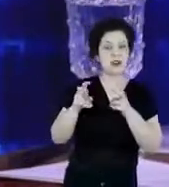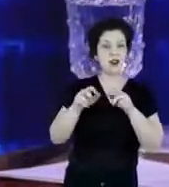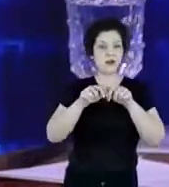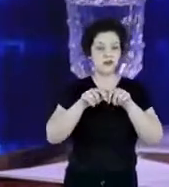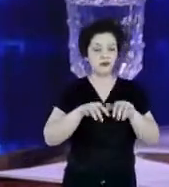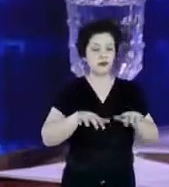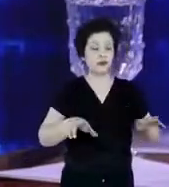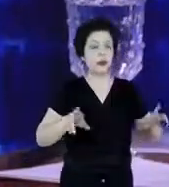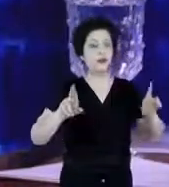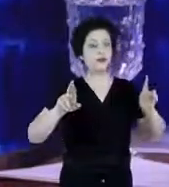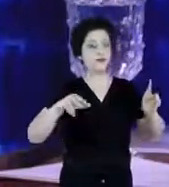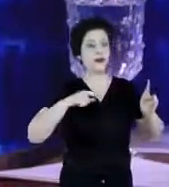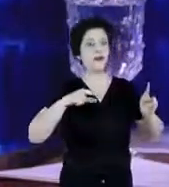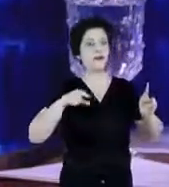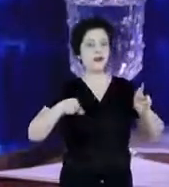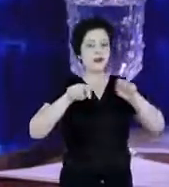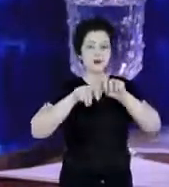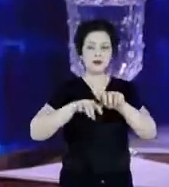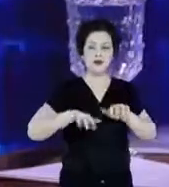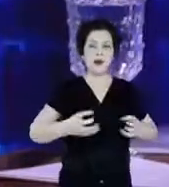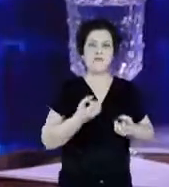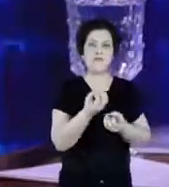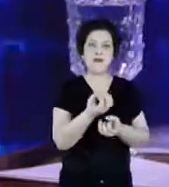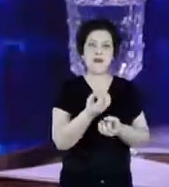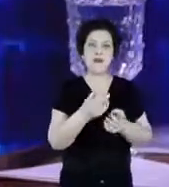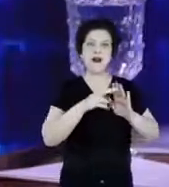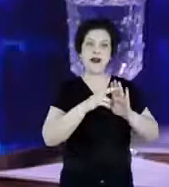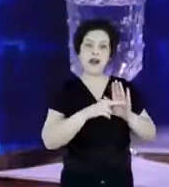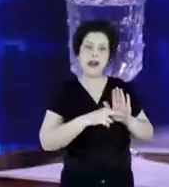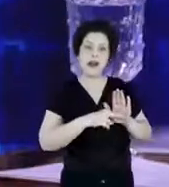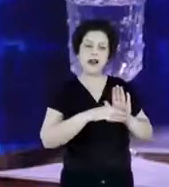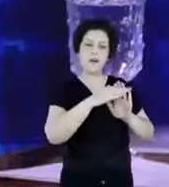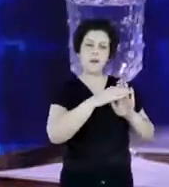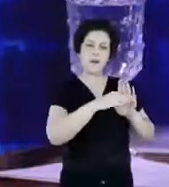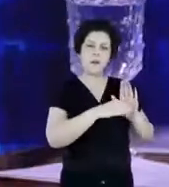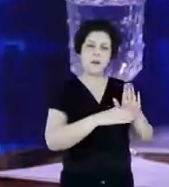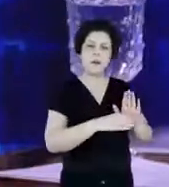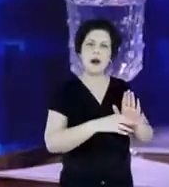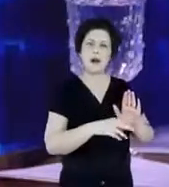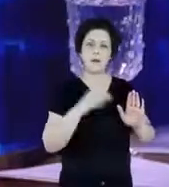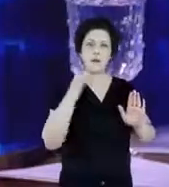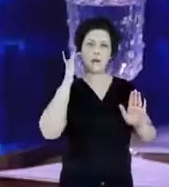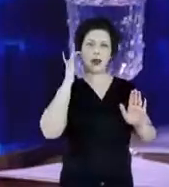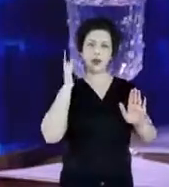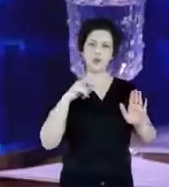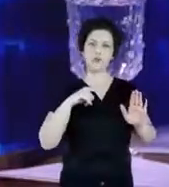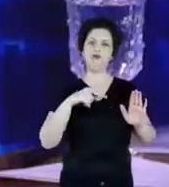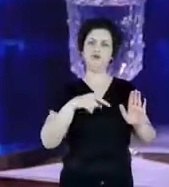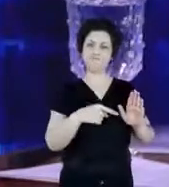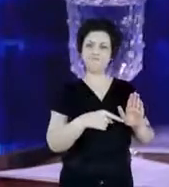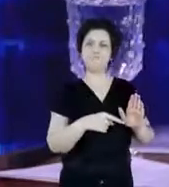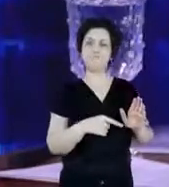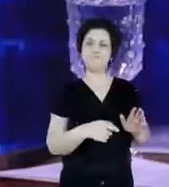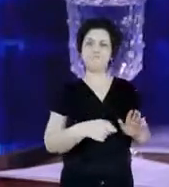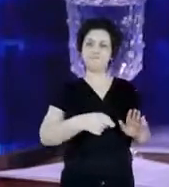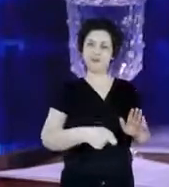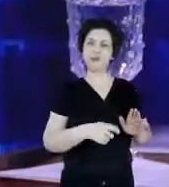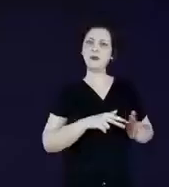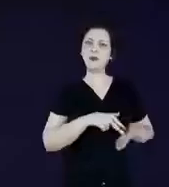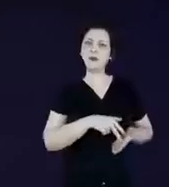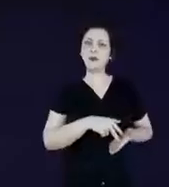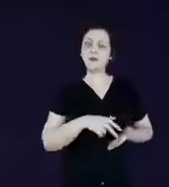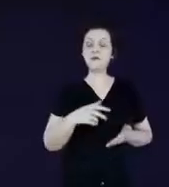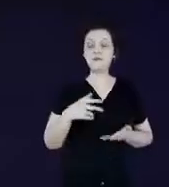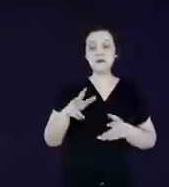espera ter, né, e com regras, normas e procedimentos já muito maduros. Então, é muito bom ver que a gente, de fato, se espelha no